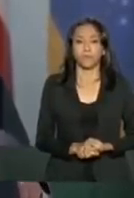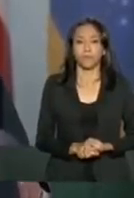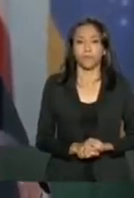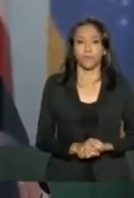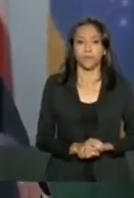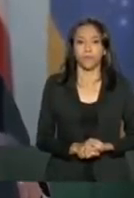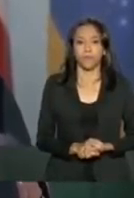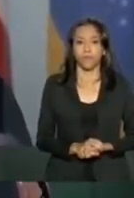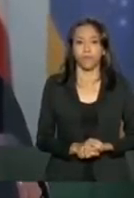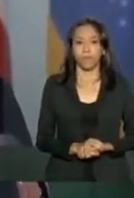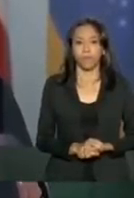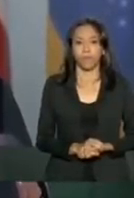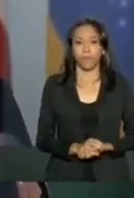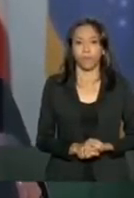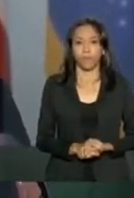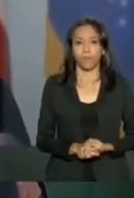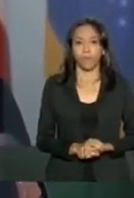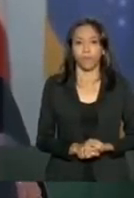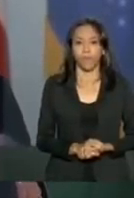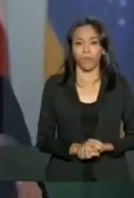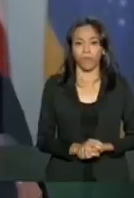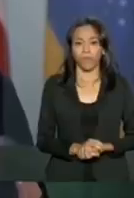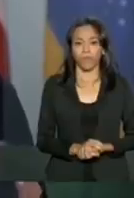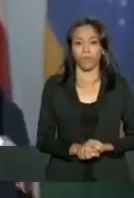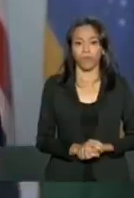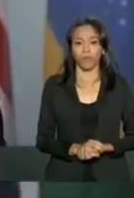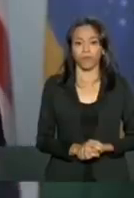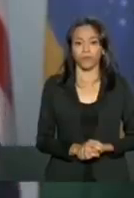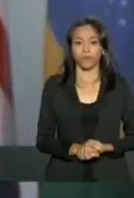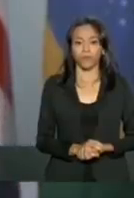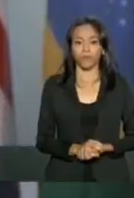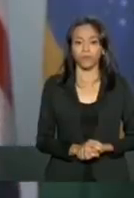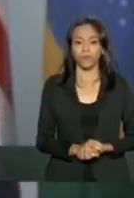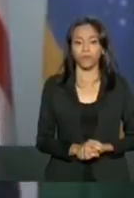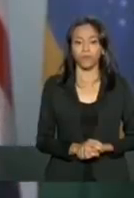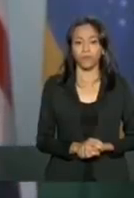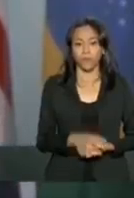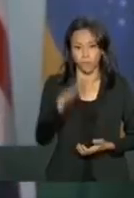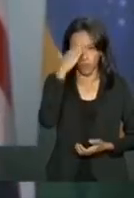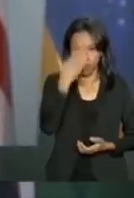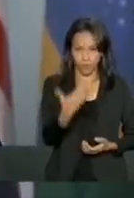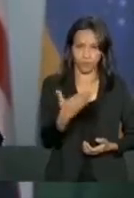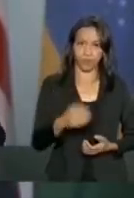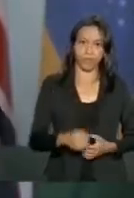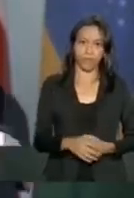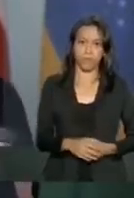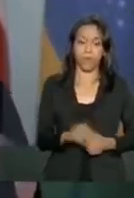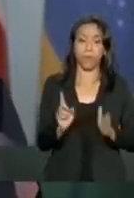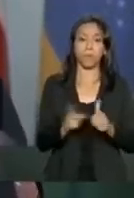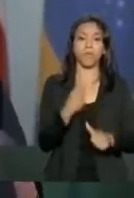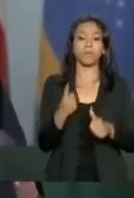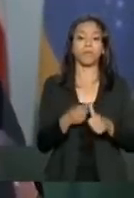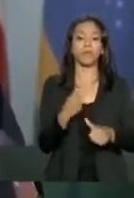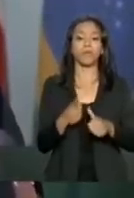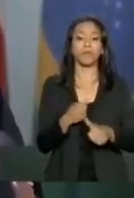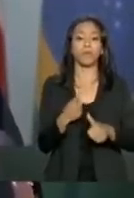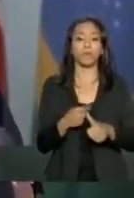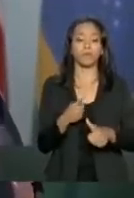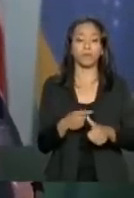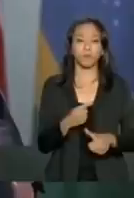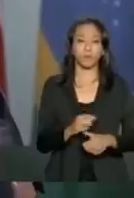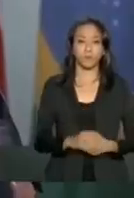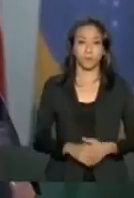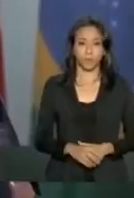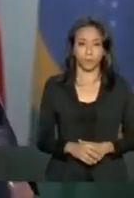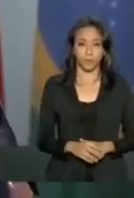Sega Angeli, do Daily Caller. Obrigado, senhor presidente. Duas perguntas, se me permitir. A primeira sobre a eleição de 2020. Existe